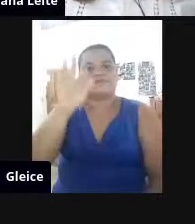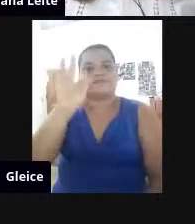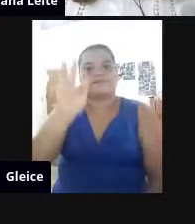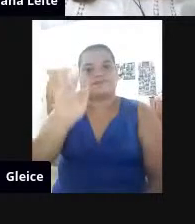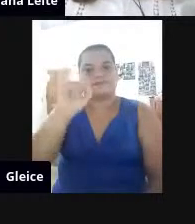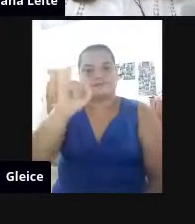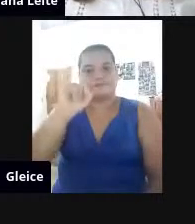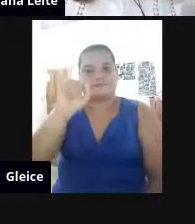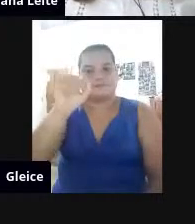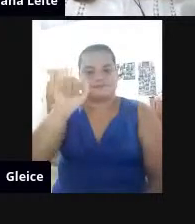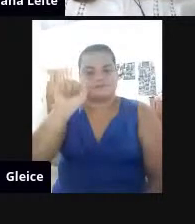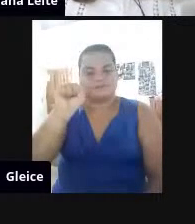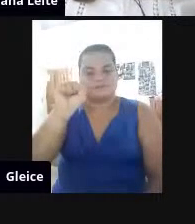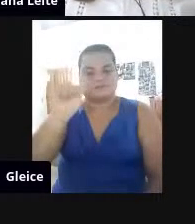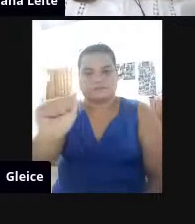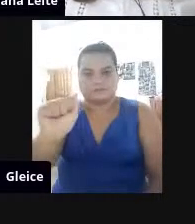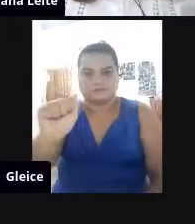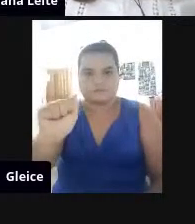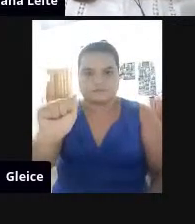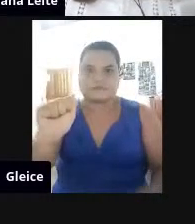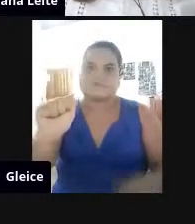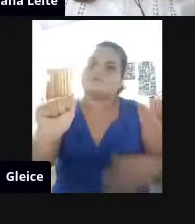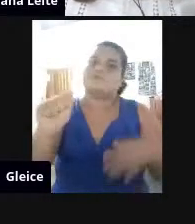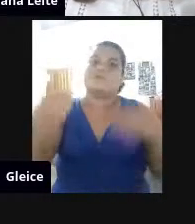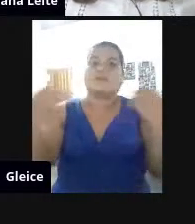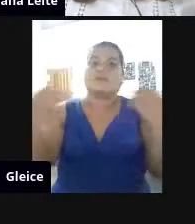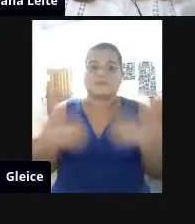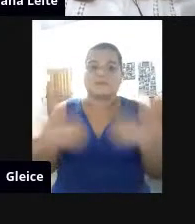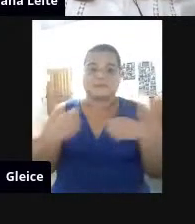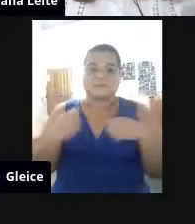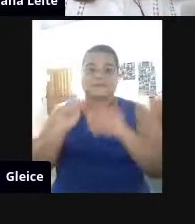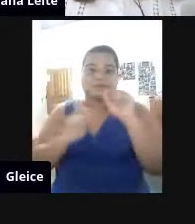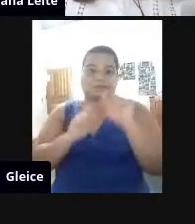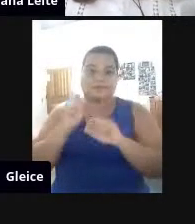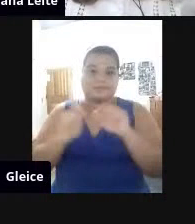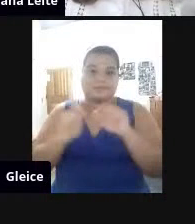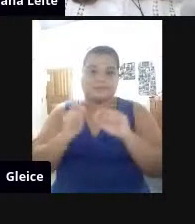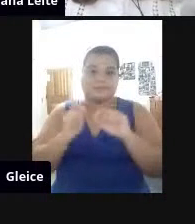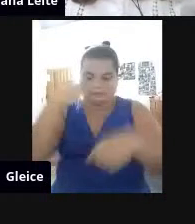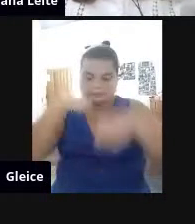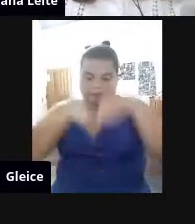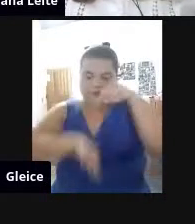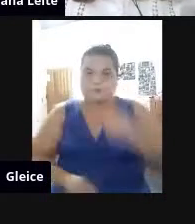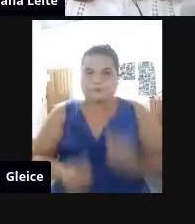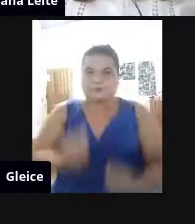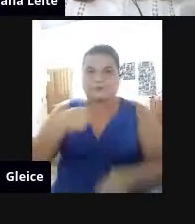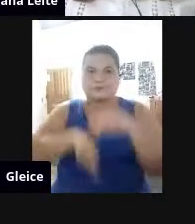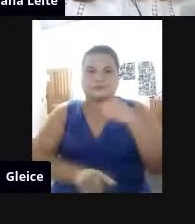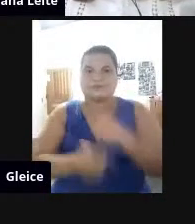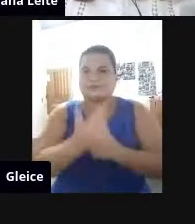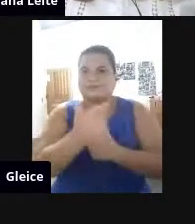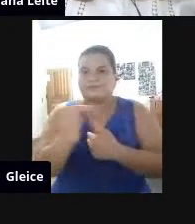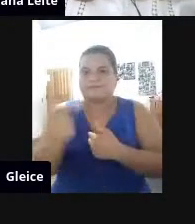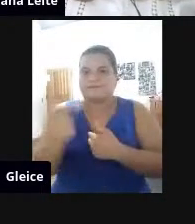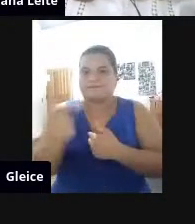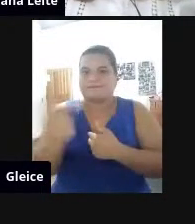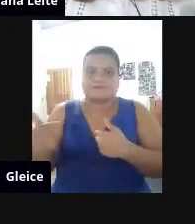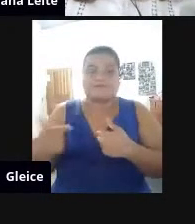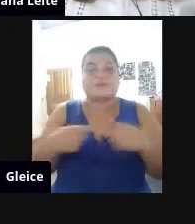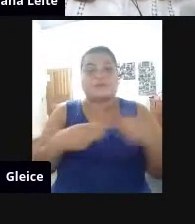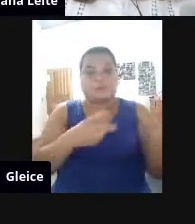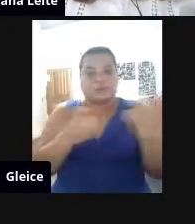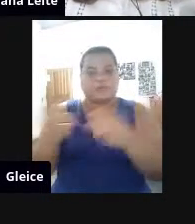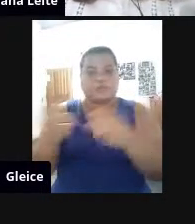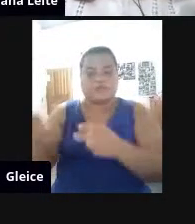fato da via metabólica necessária, ela não está acontecendo. Tá? Isso é muito visto em exames genéticos, né? Hoje nós já